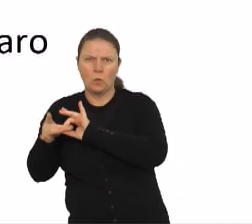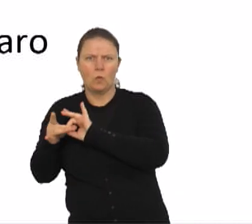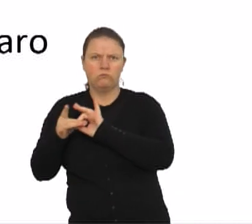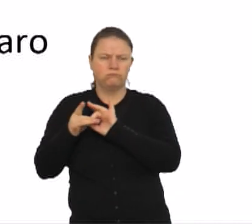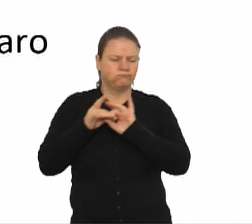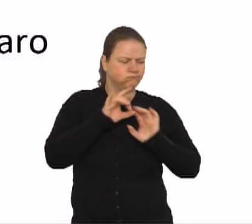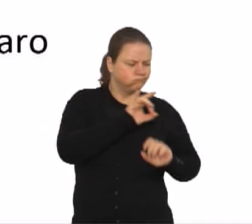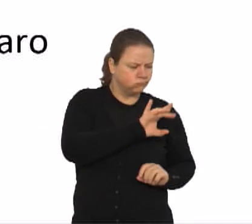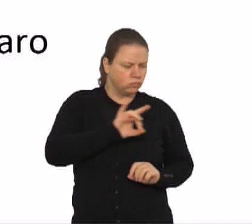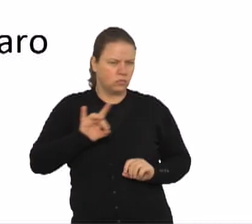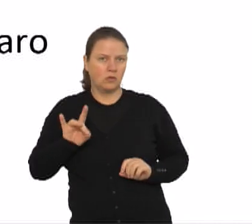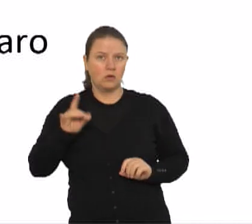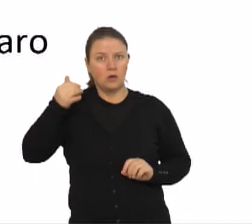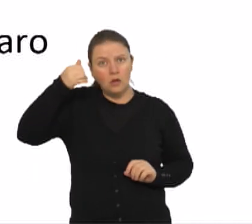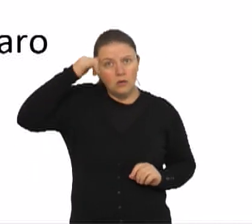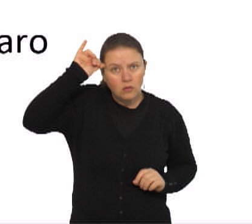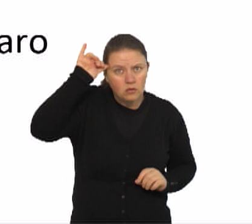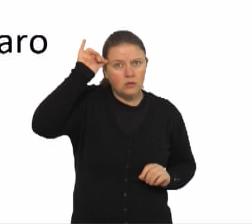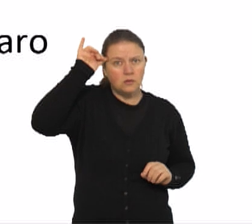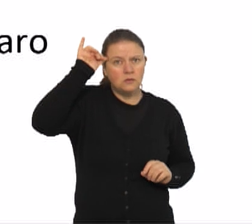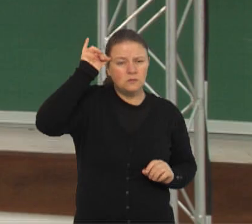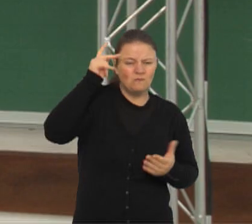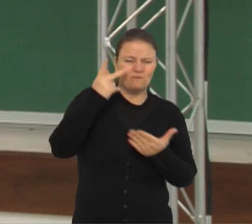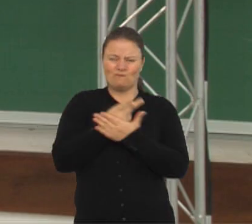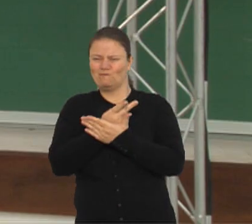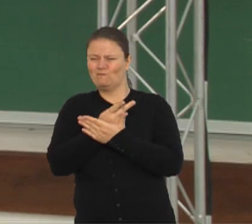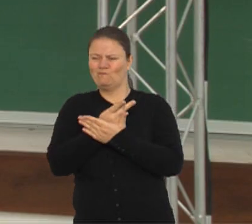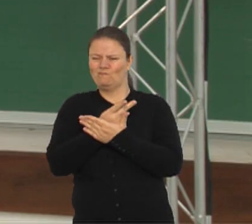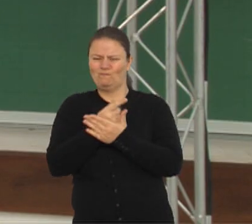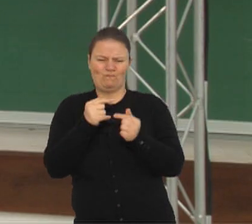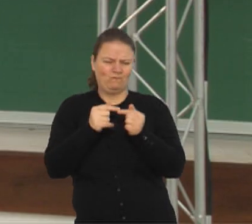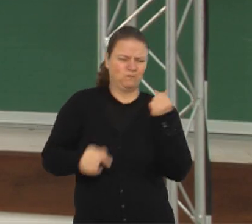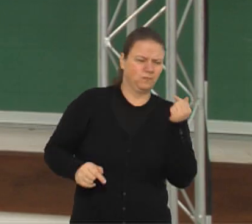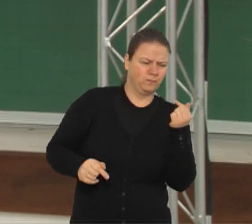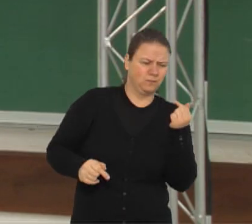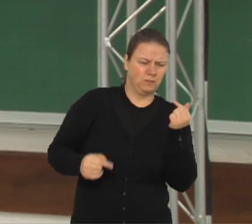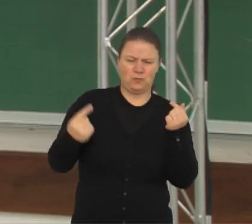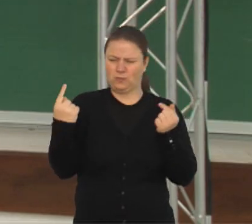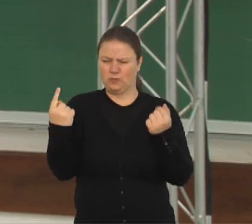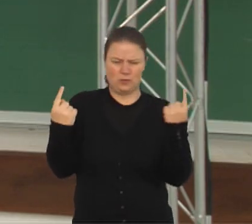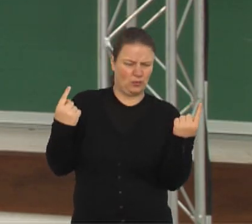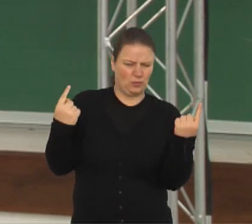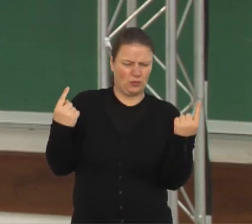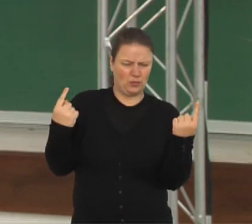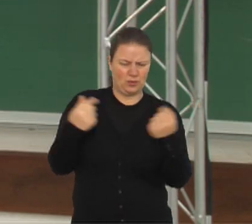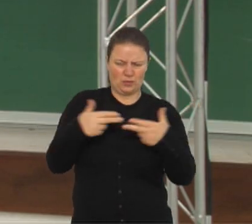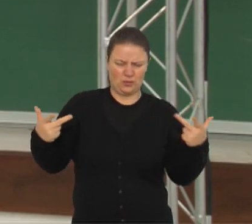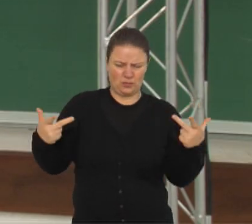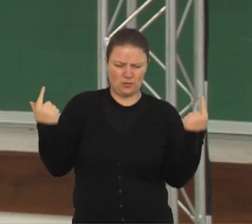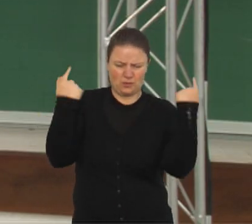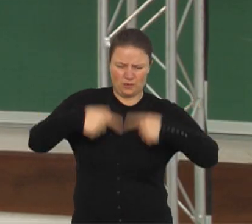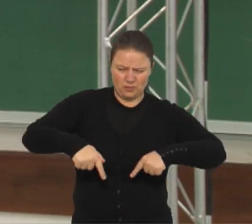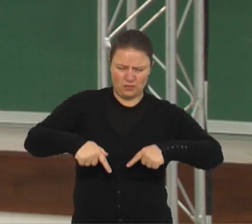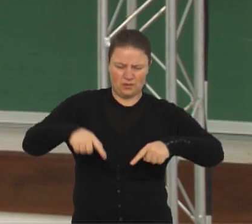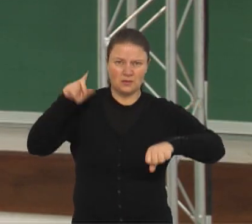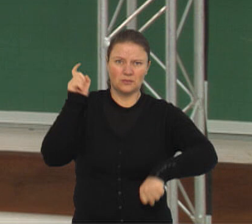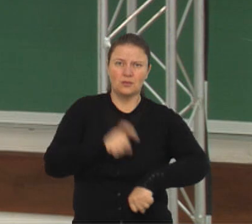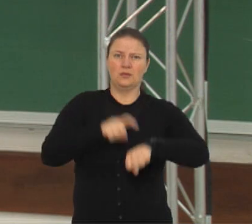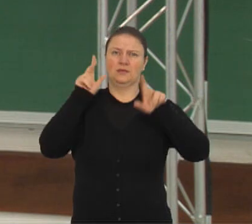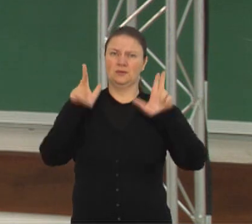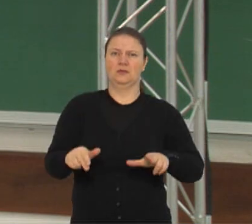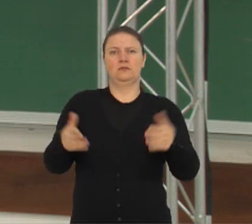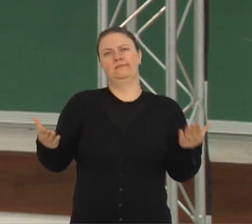evita ambiguidades, ou seja, de dizer duas coisas opostas ao mesmo tempo, e permite a construção